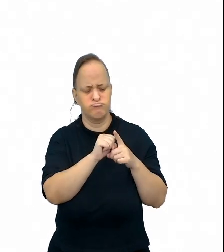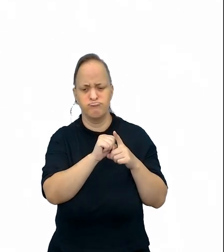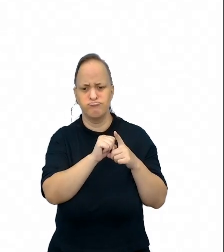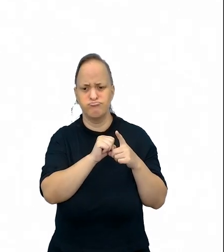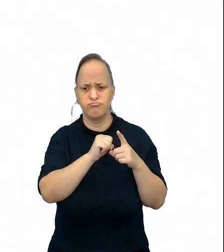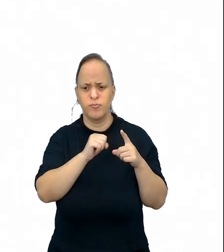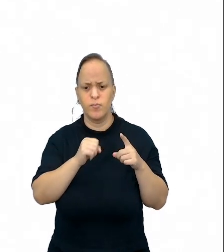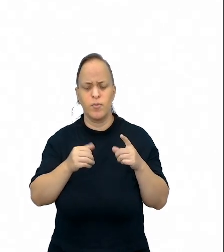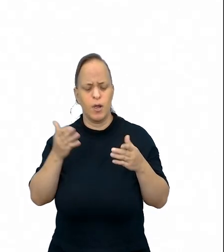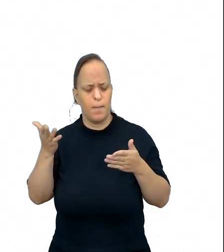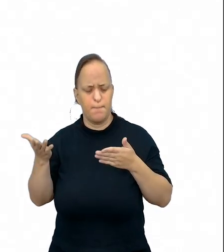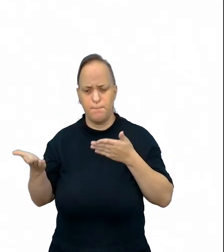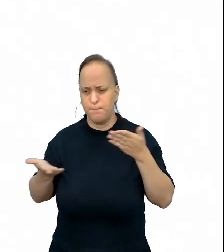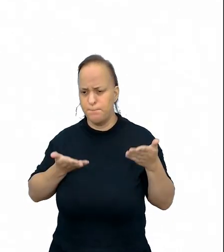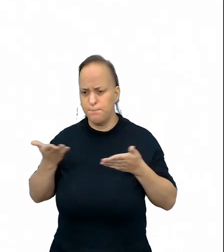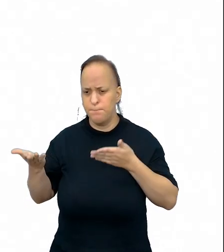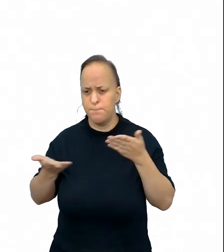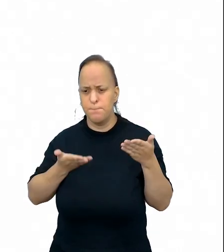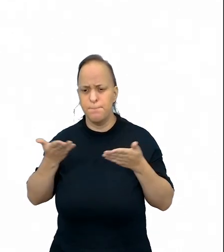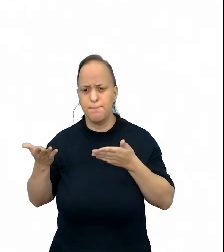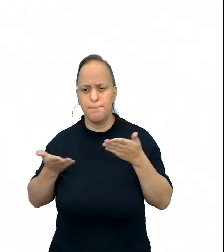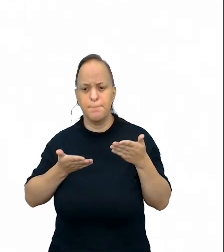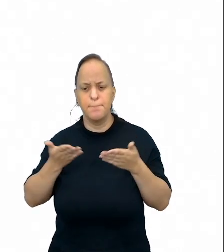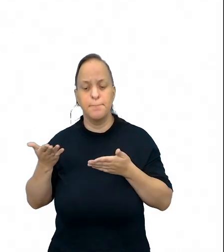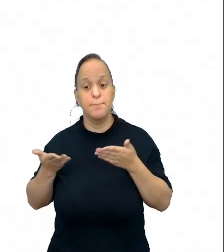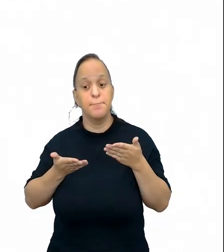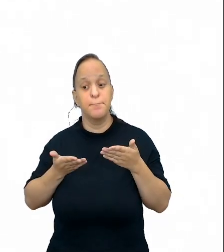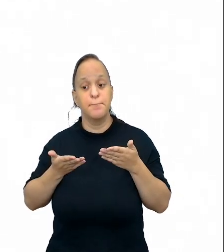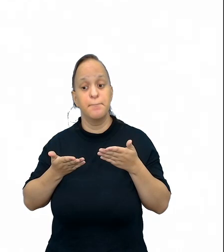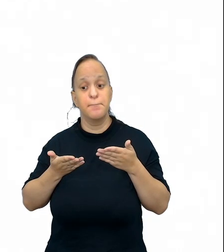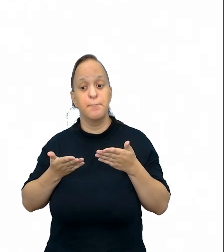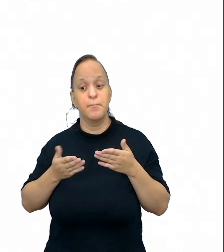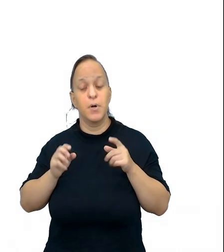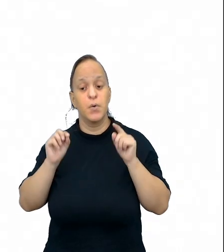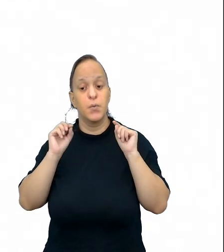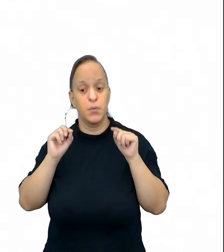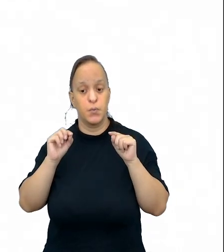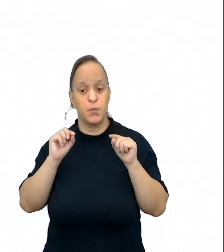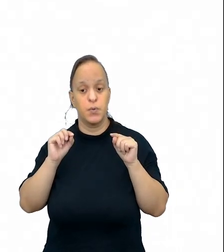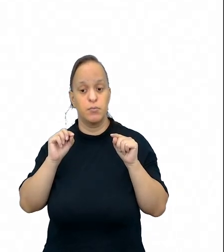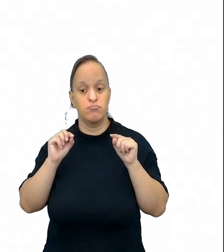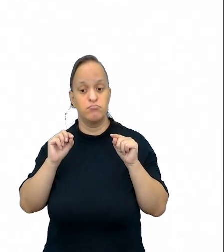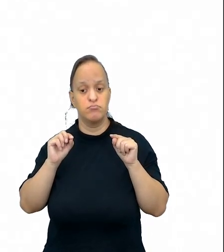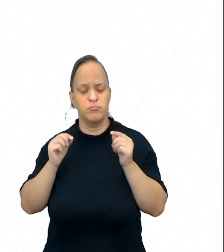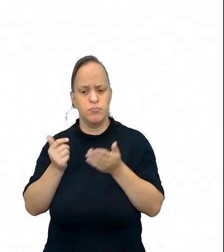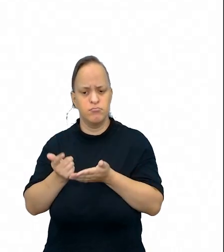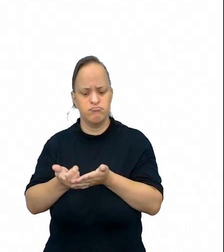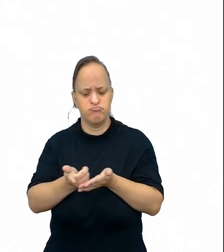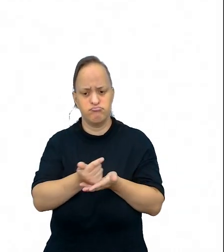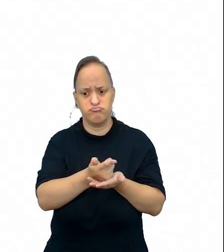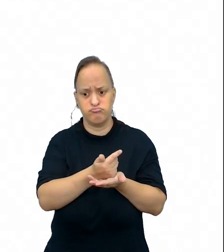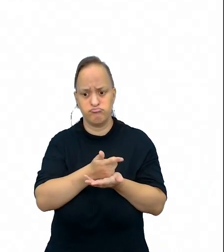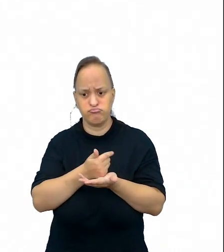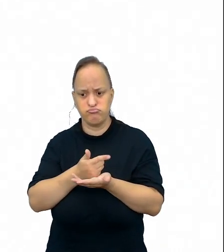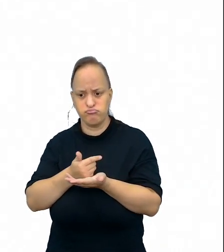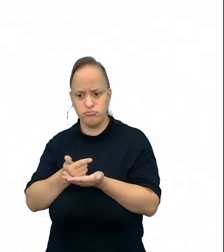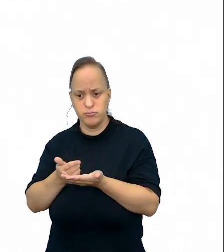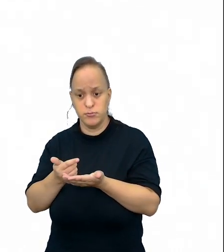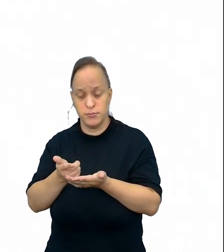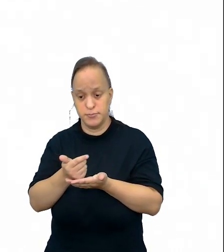profundidade de temas que trazem à tona, né, tanto gêneros vinculados